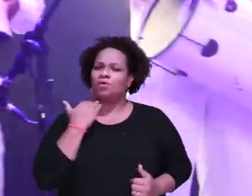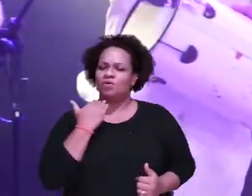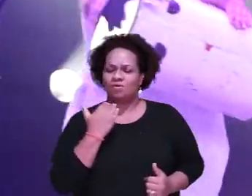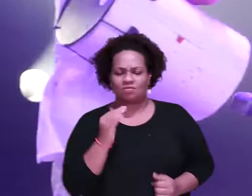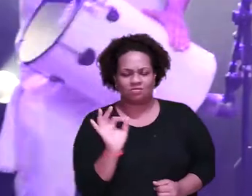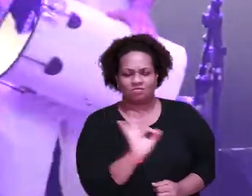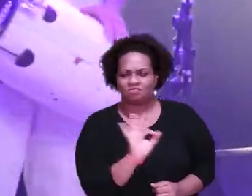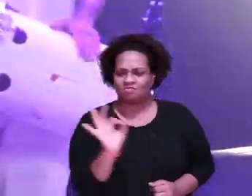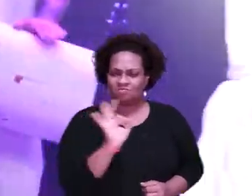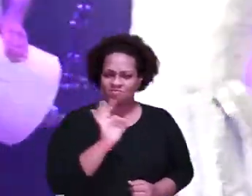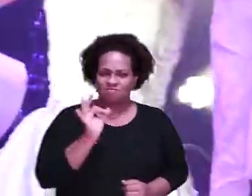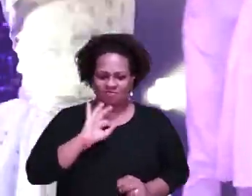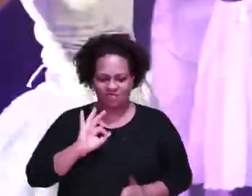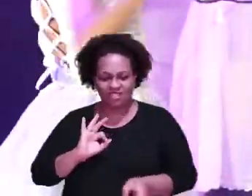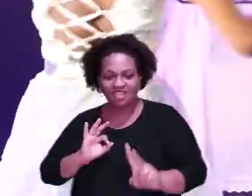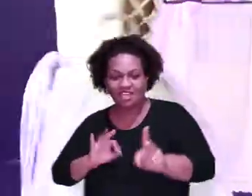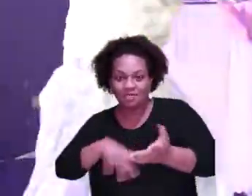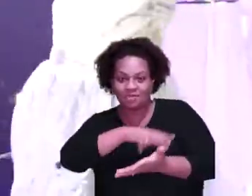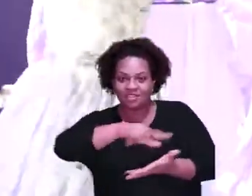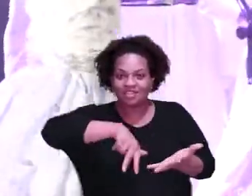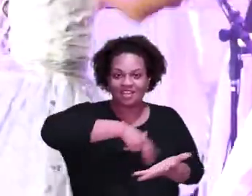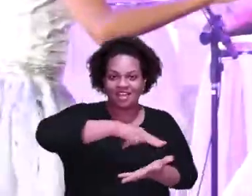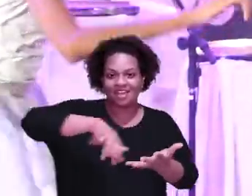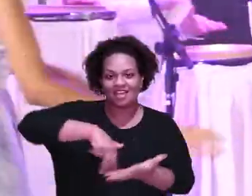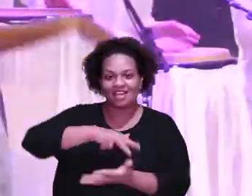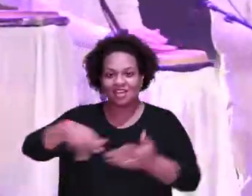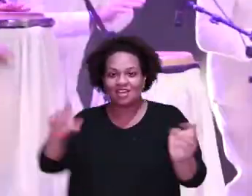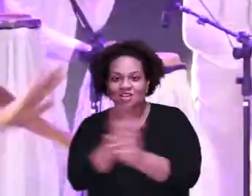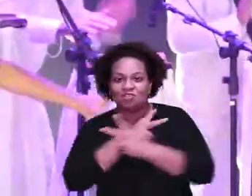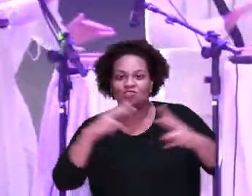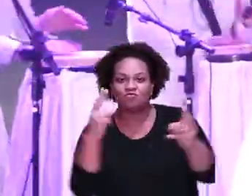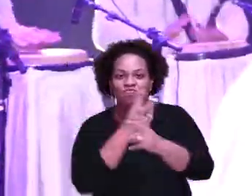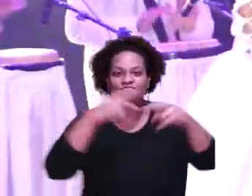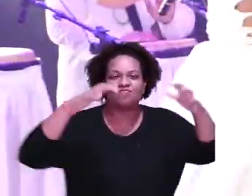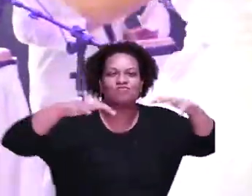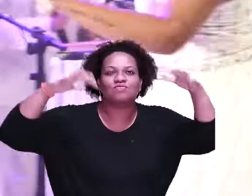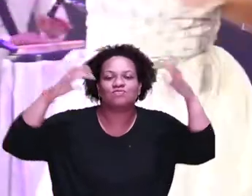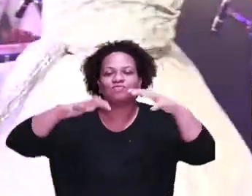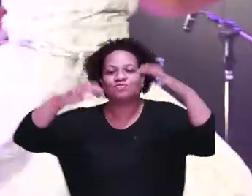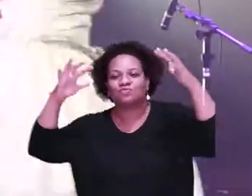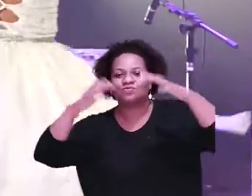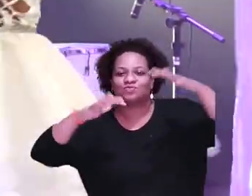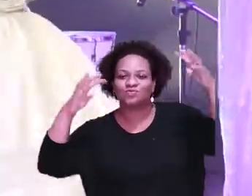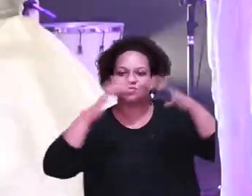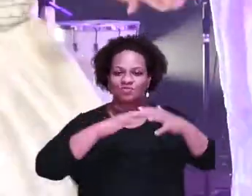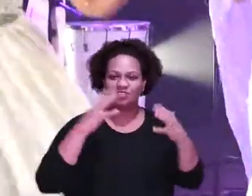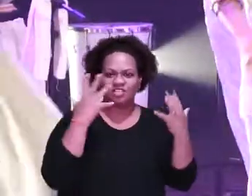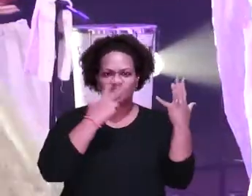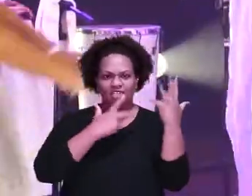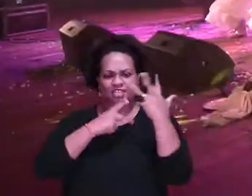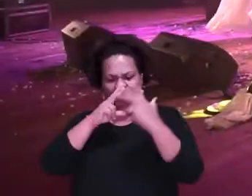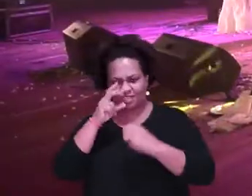a filha tá bom se não morre Feiticeira e balé sempre tempestade